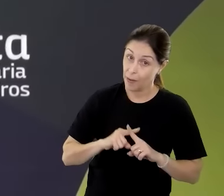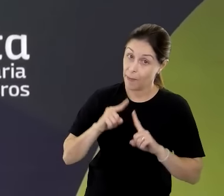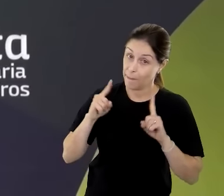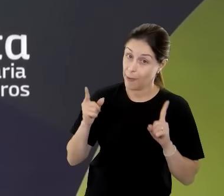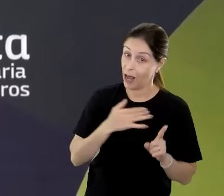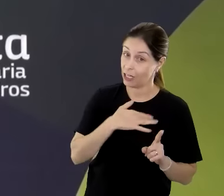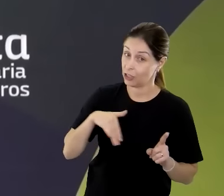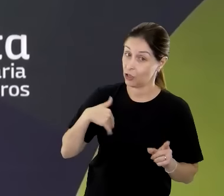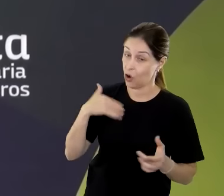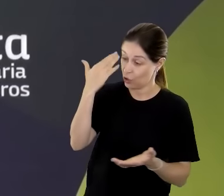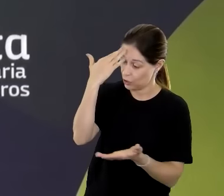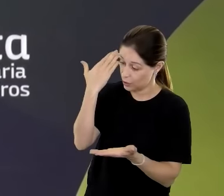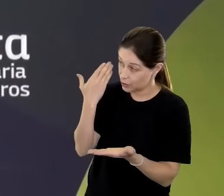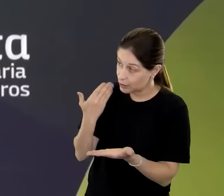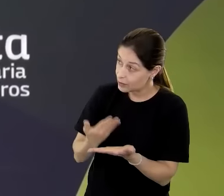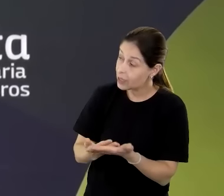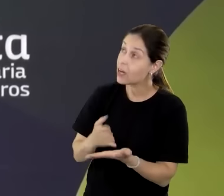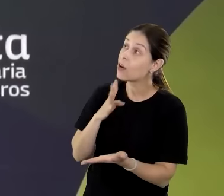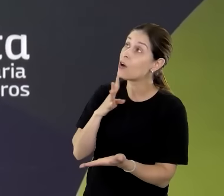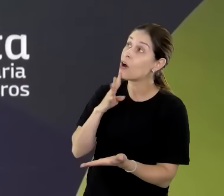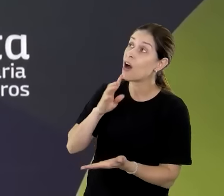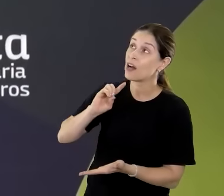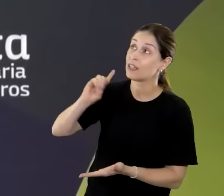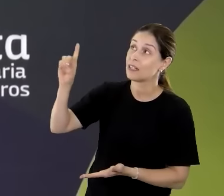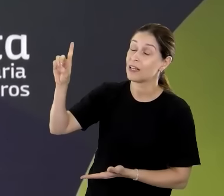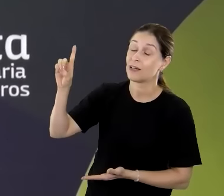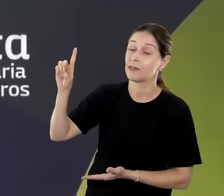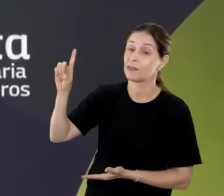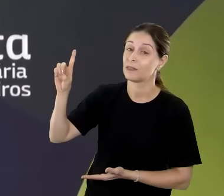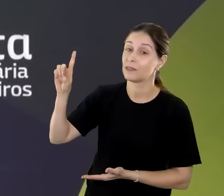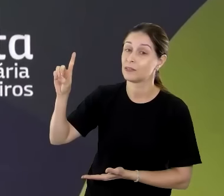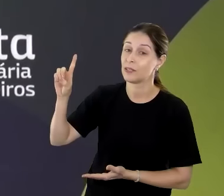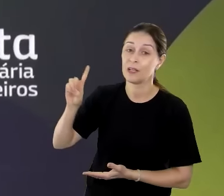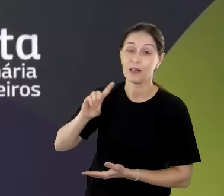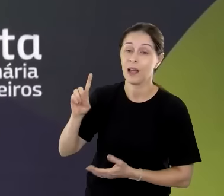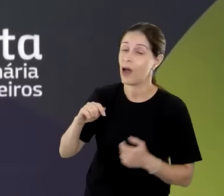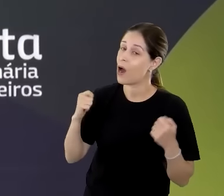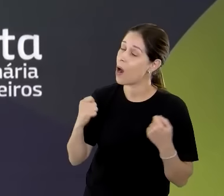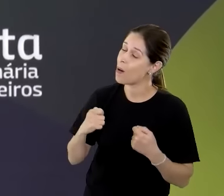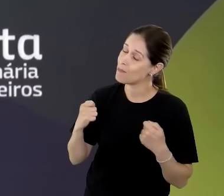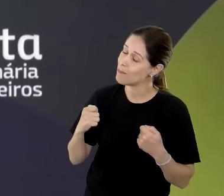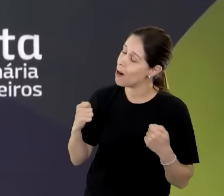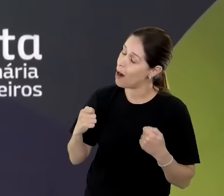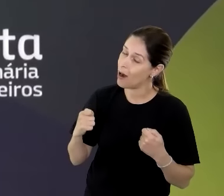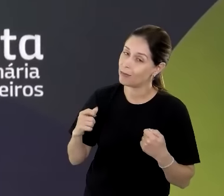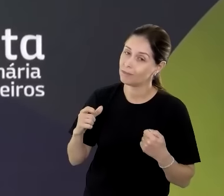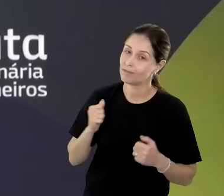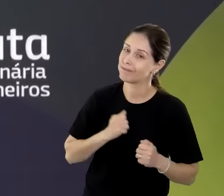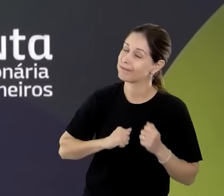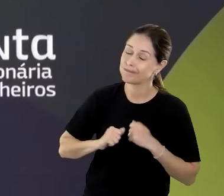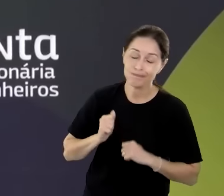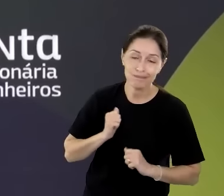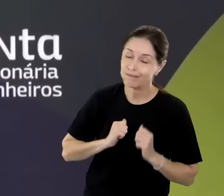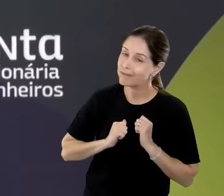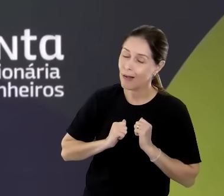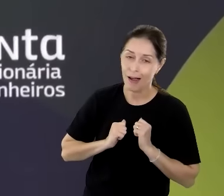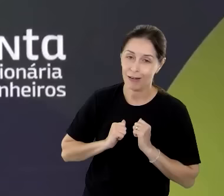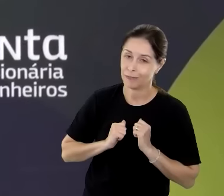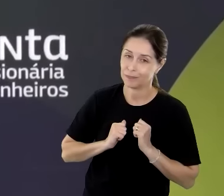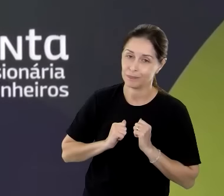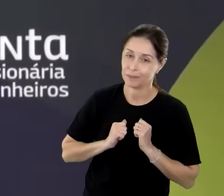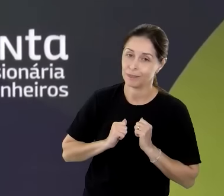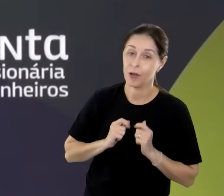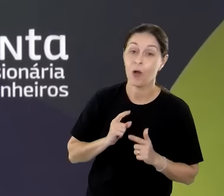Porque eu duvido que o meu Deus, o meu Pai, é suficientemente